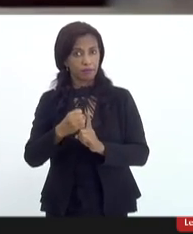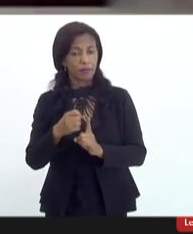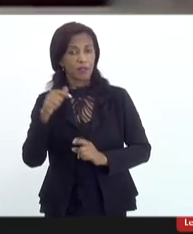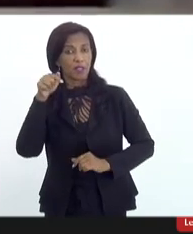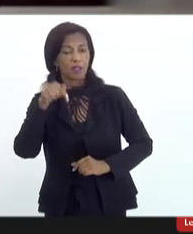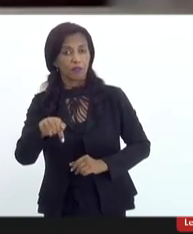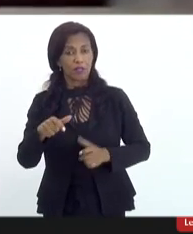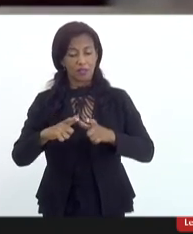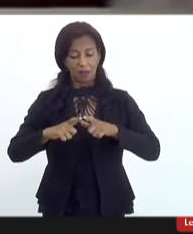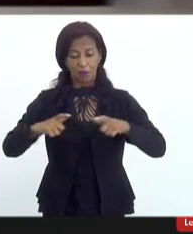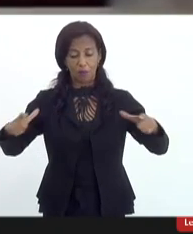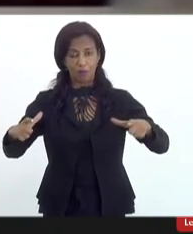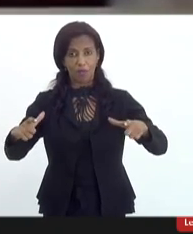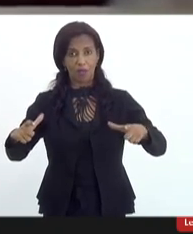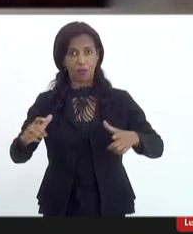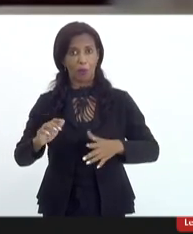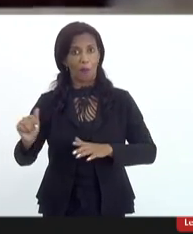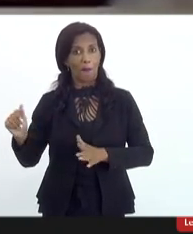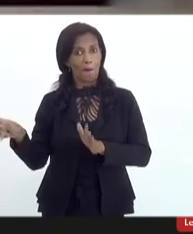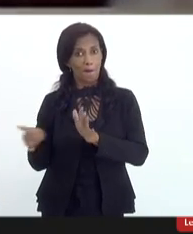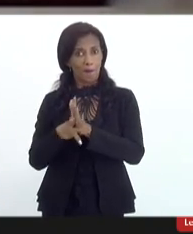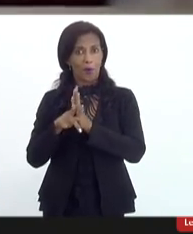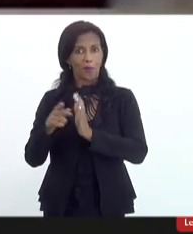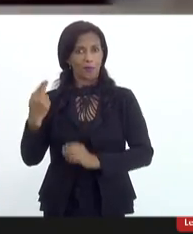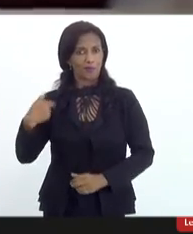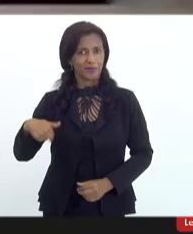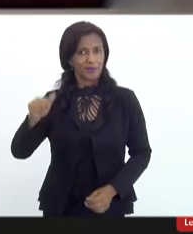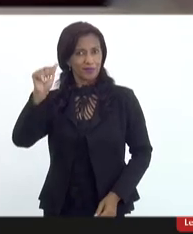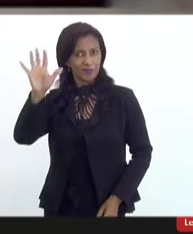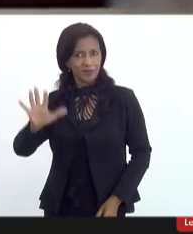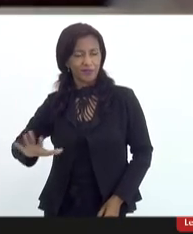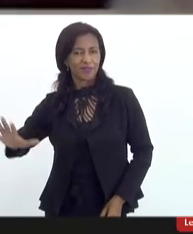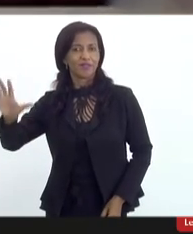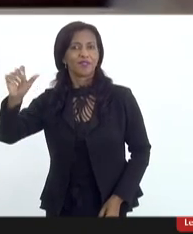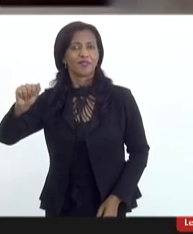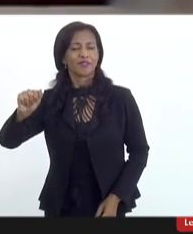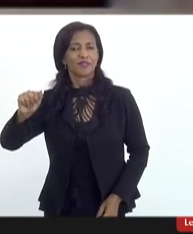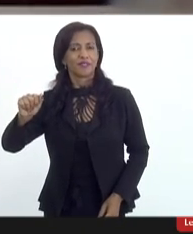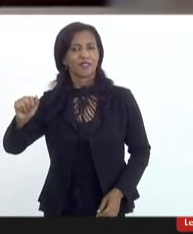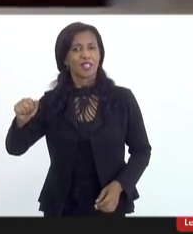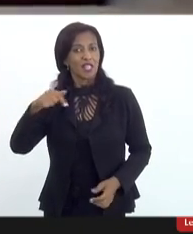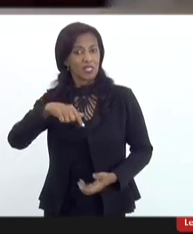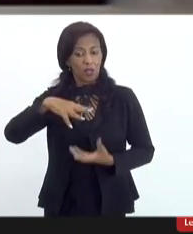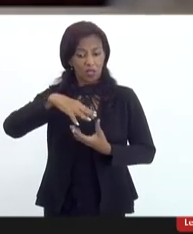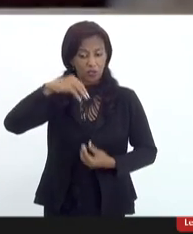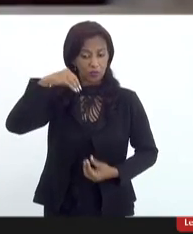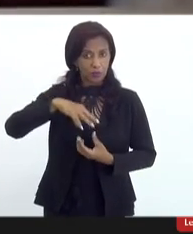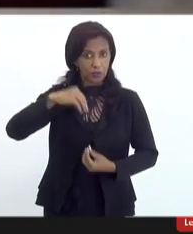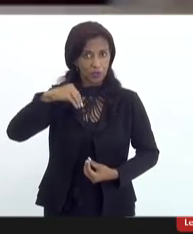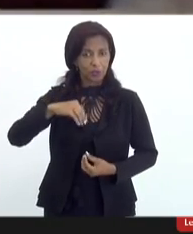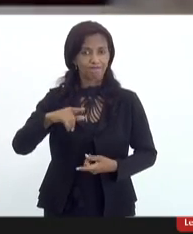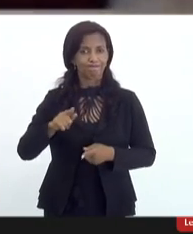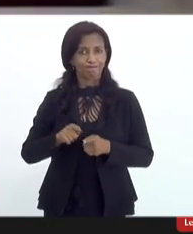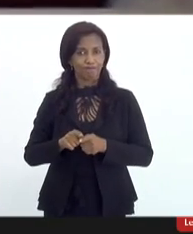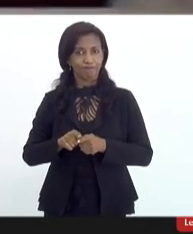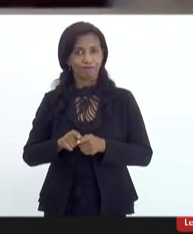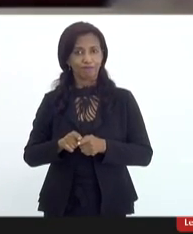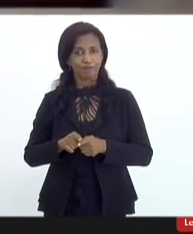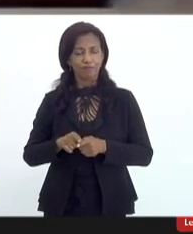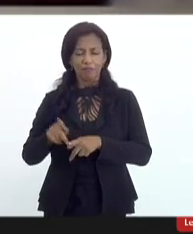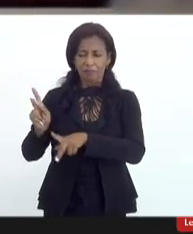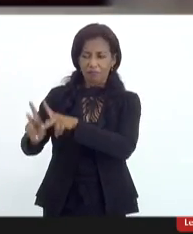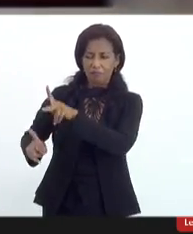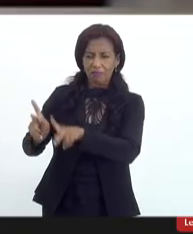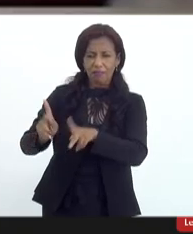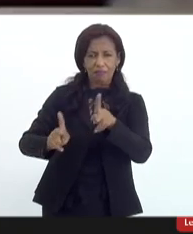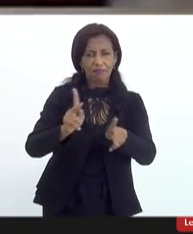a expansão das religiões de matrizes africanas, a expansão do Espiritismo, entre aspas, kardecismo, entre as camadas mais